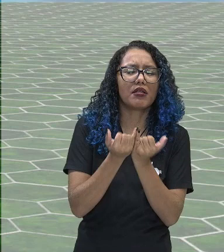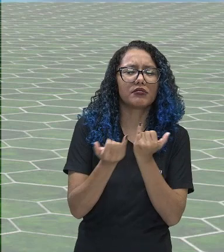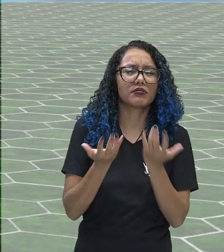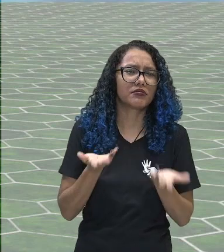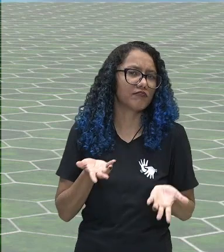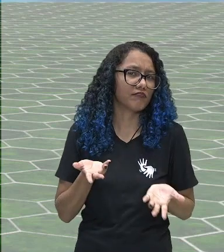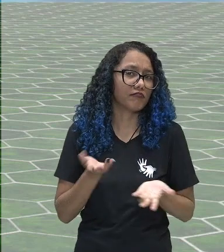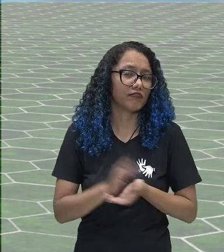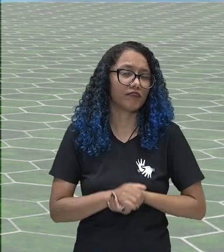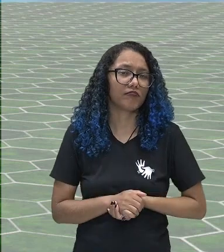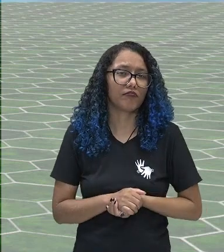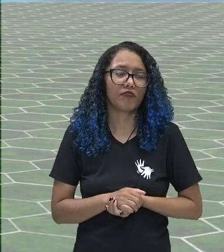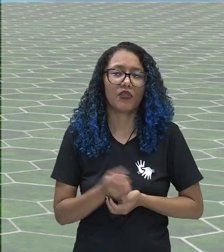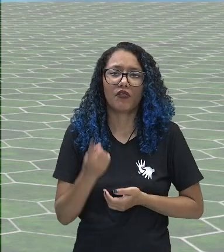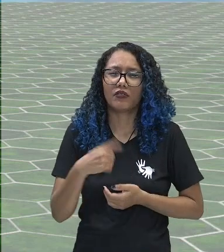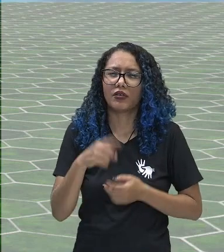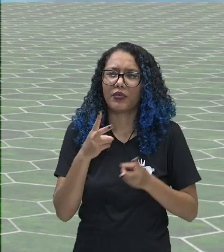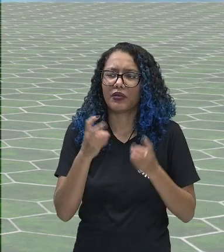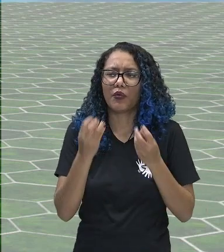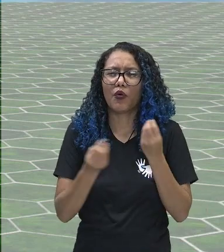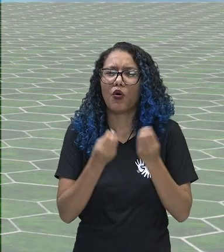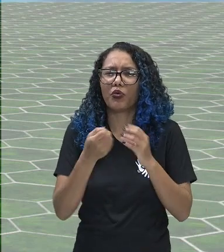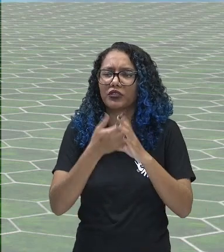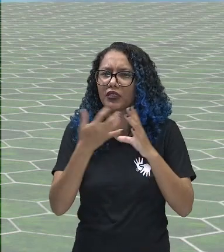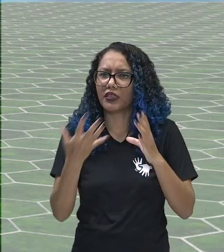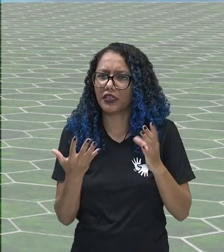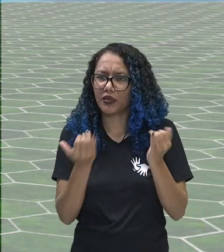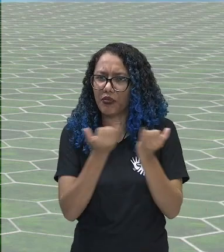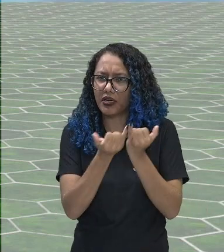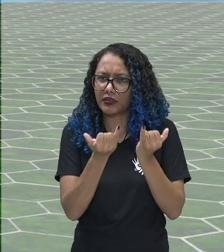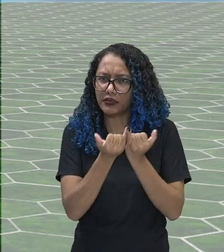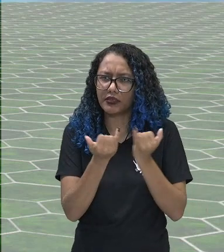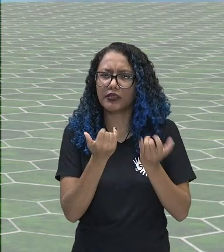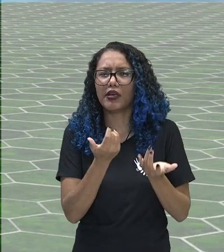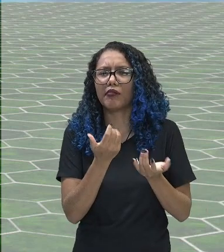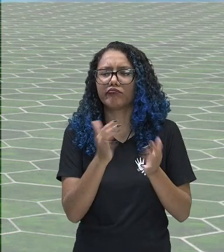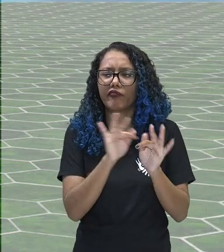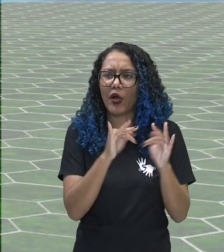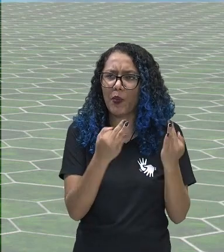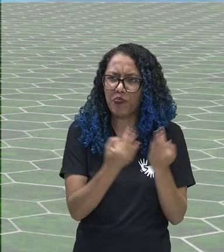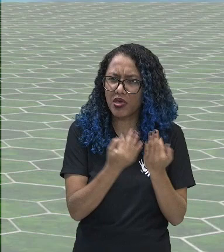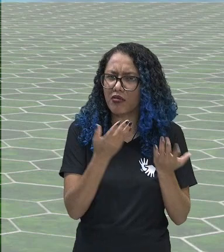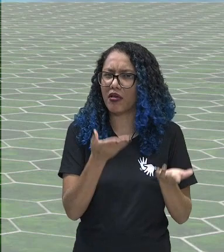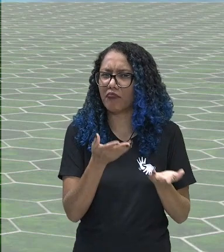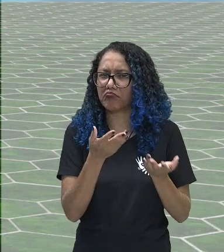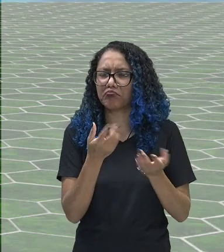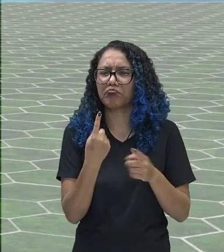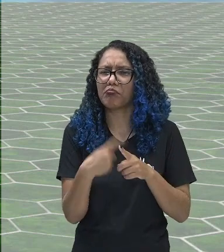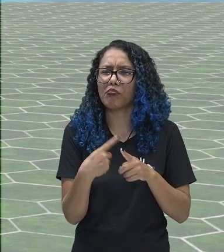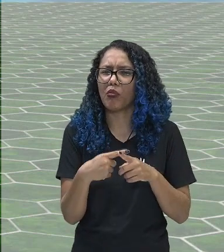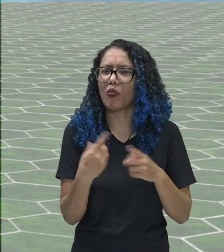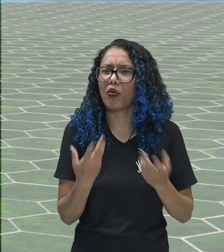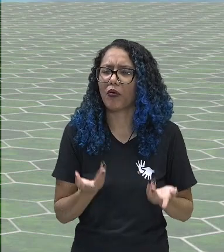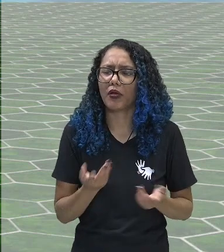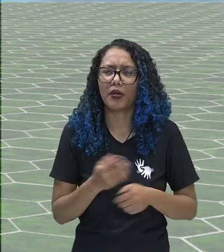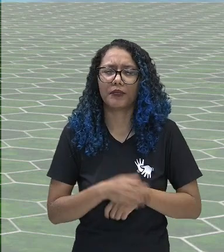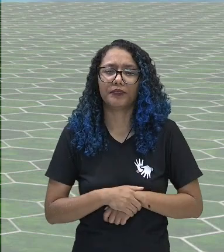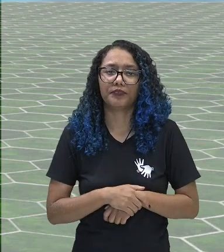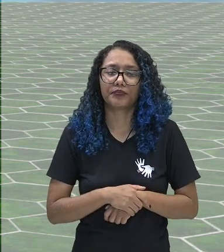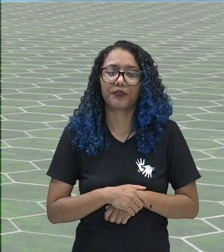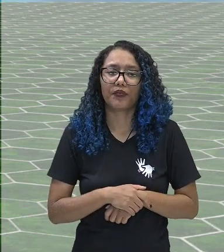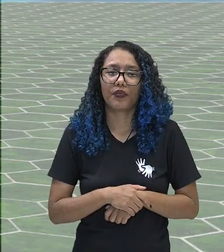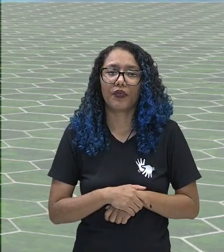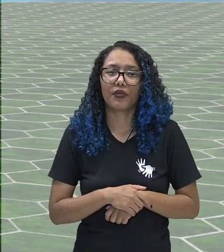têm em relação aos seus pais, aos seus familiares. Então, estes assuntos,